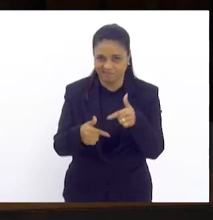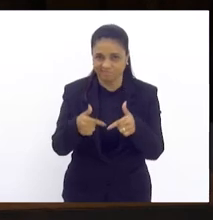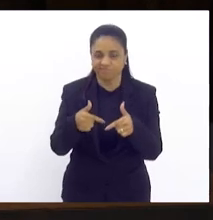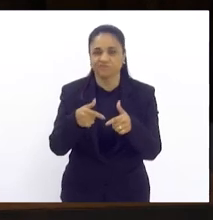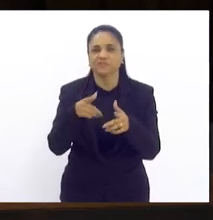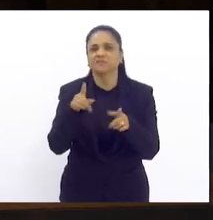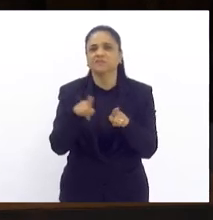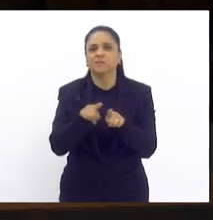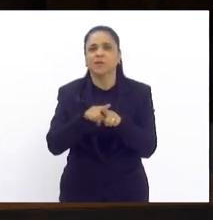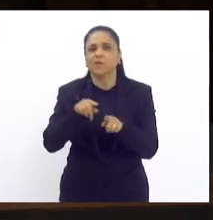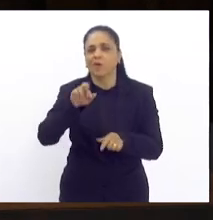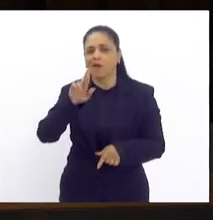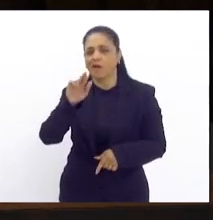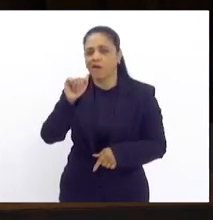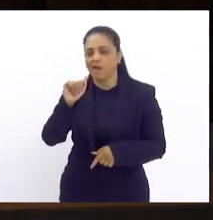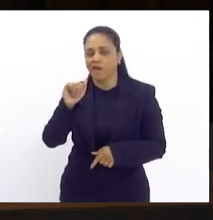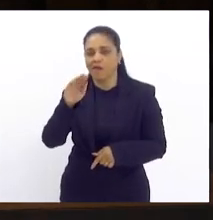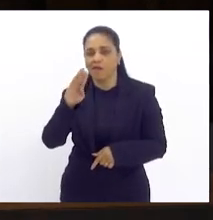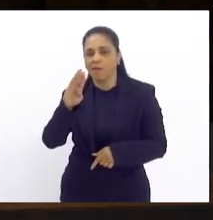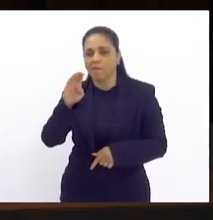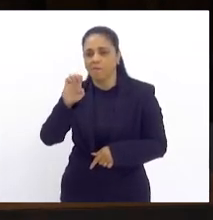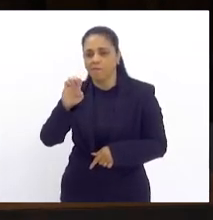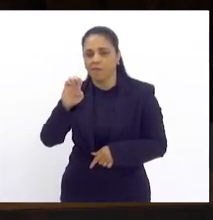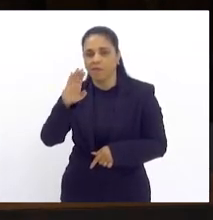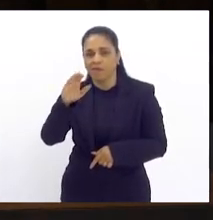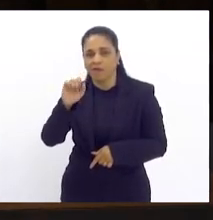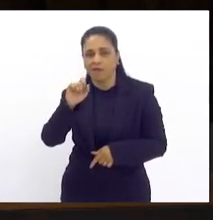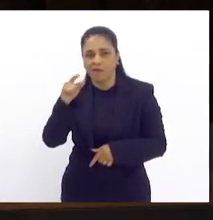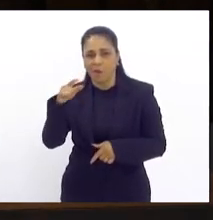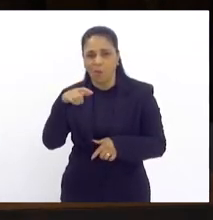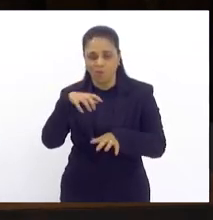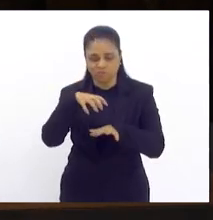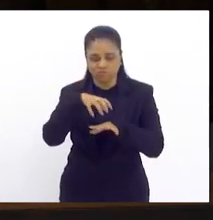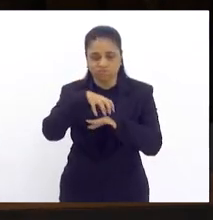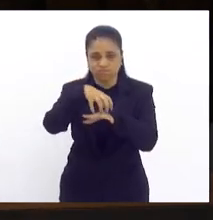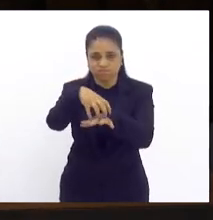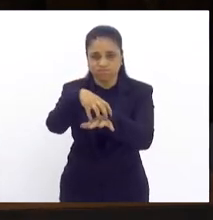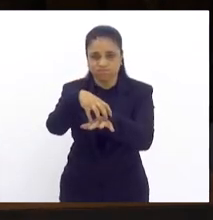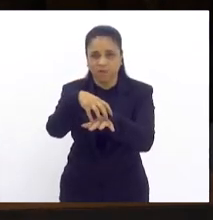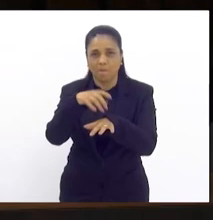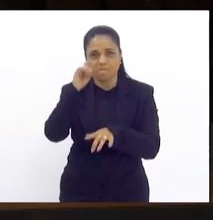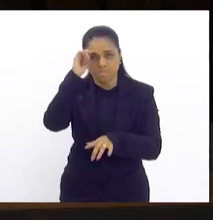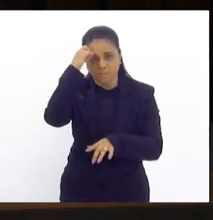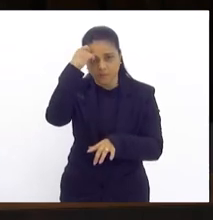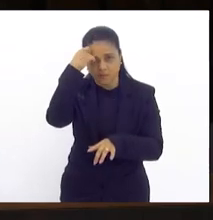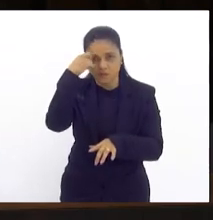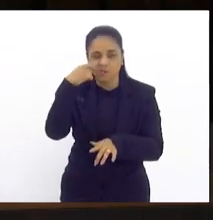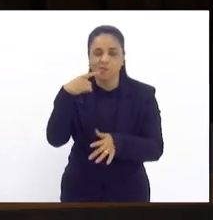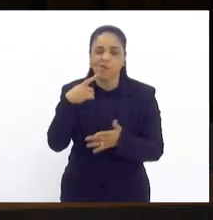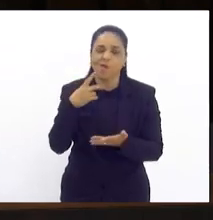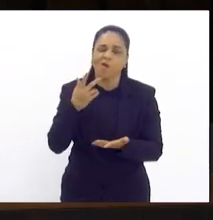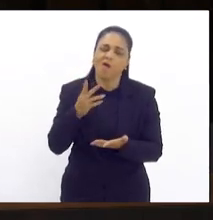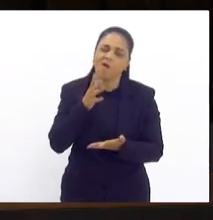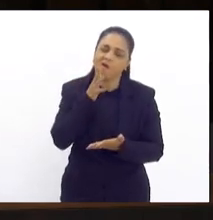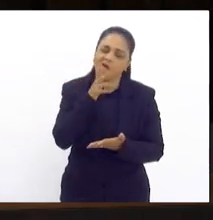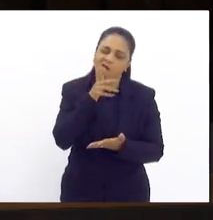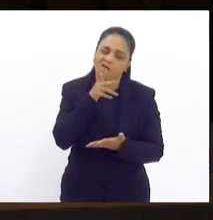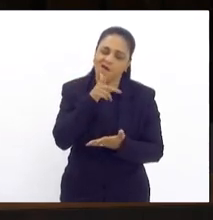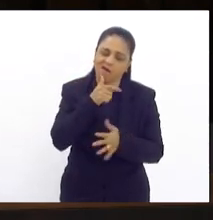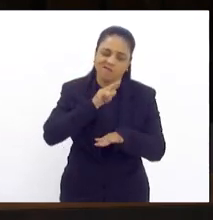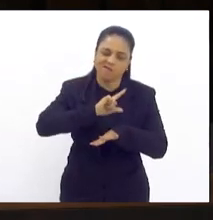Rabecão, em que as pessoas ficavam, eu lembro disso ainda, um rapazinho, horas e horas no chão, as famílias, às